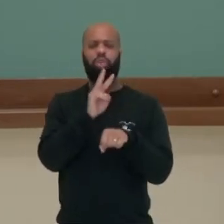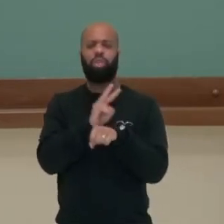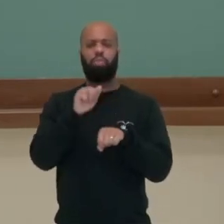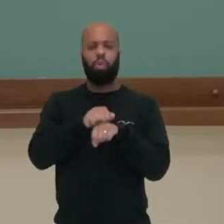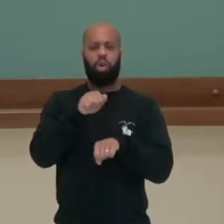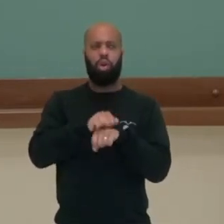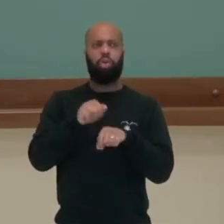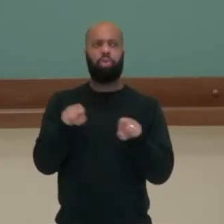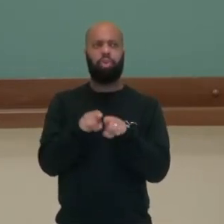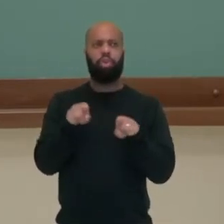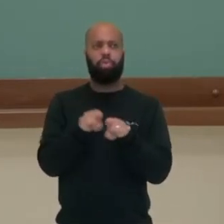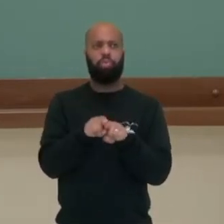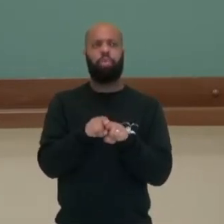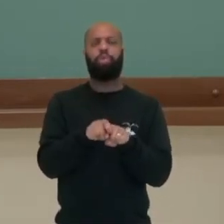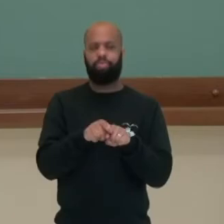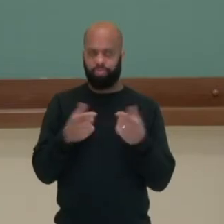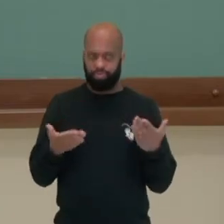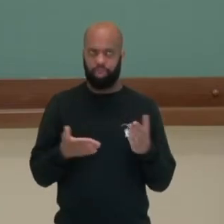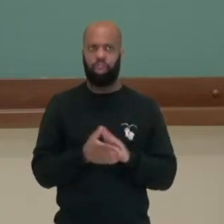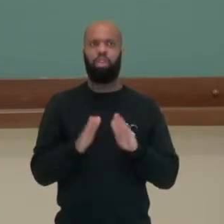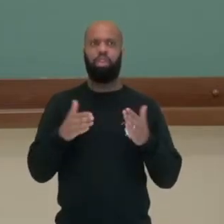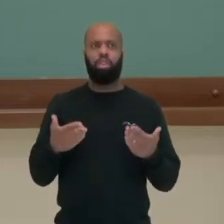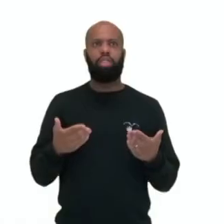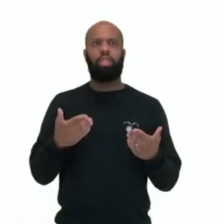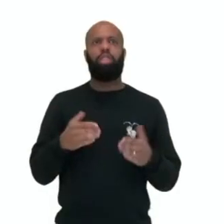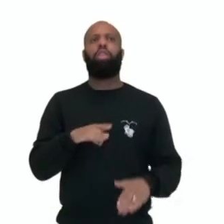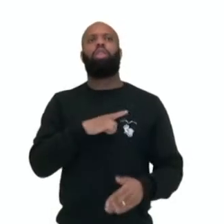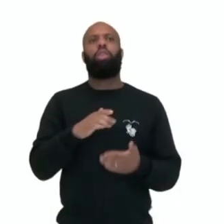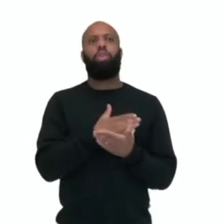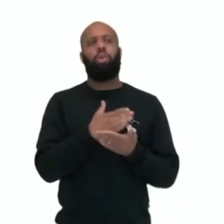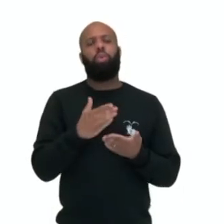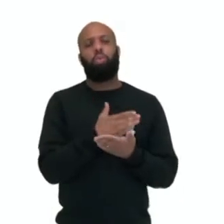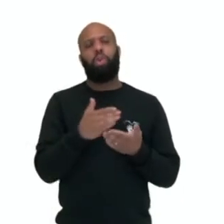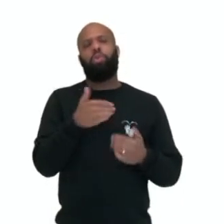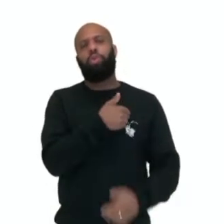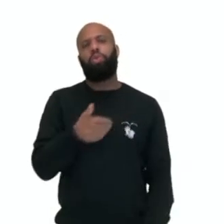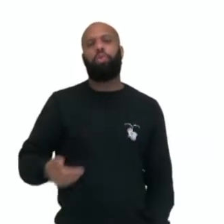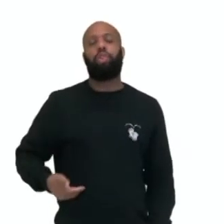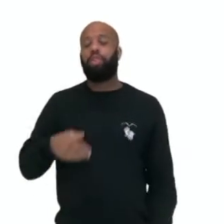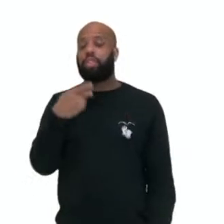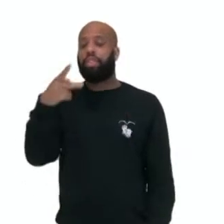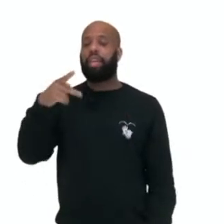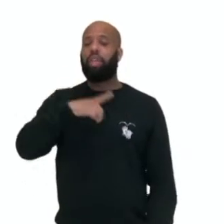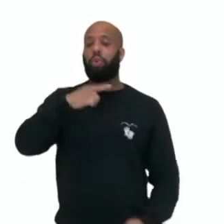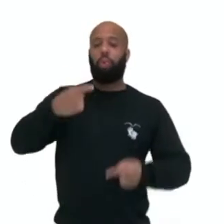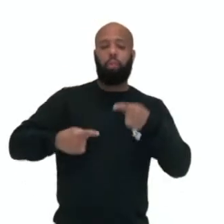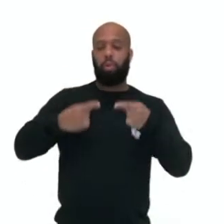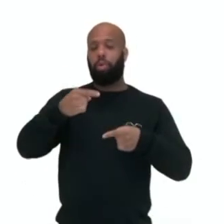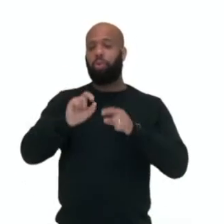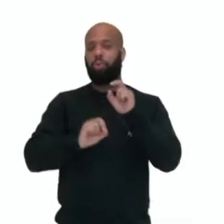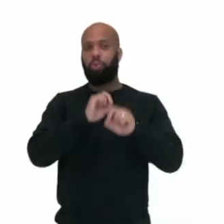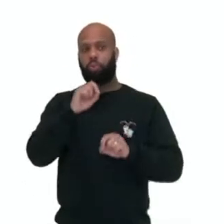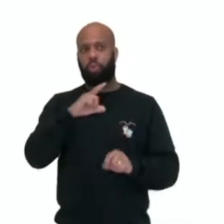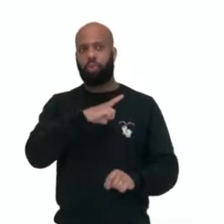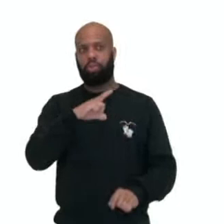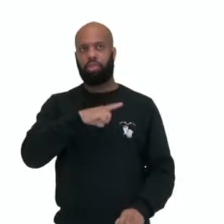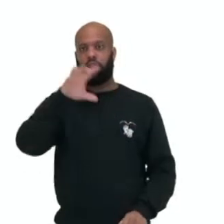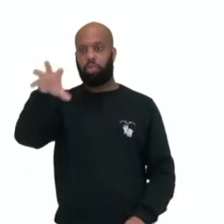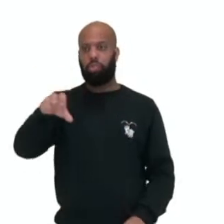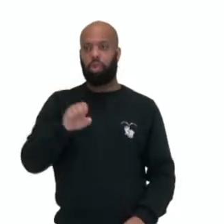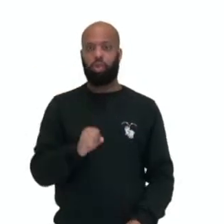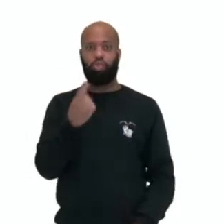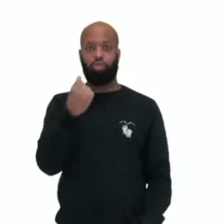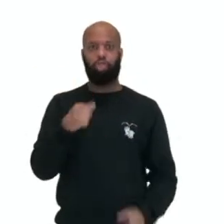chamados descamisados. E no início já de seu governo, medida polêmica, foi o confisco do dinheiro